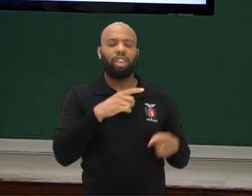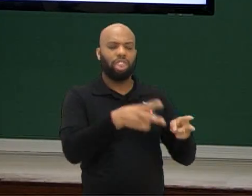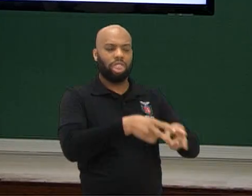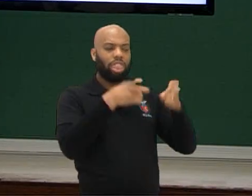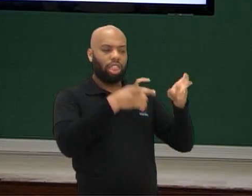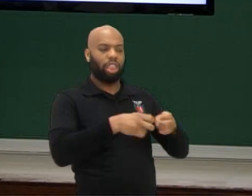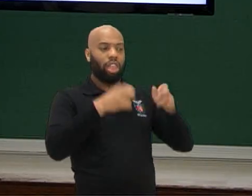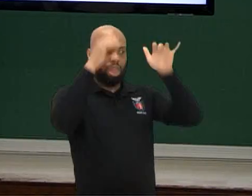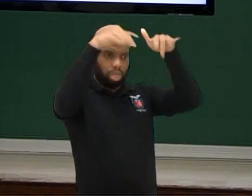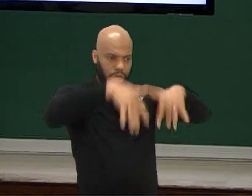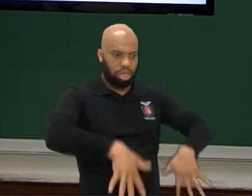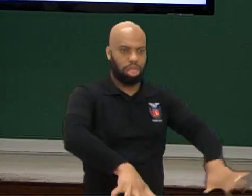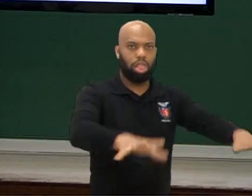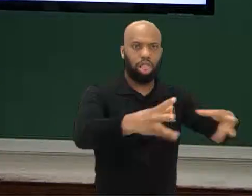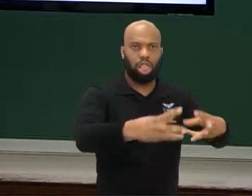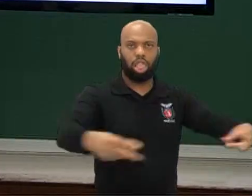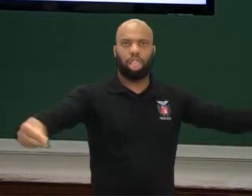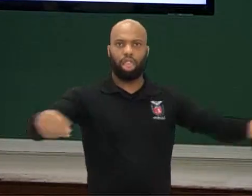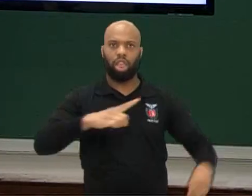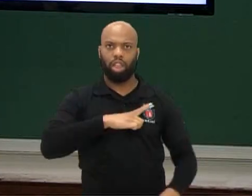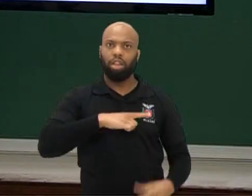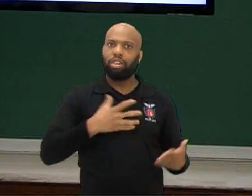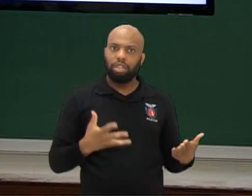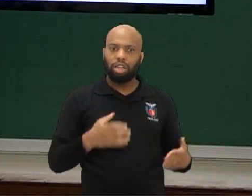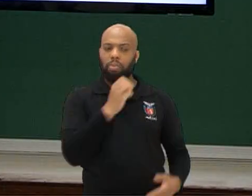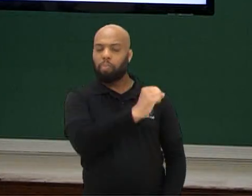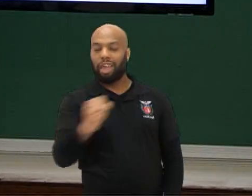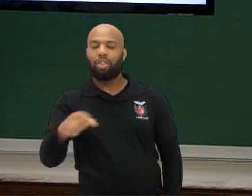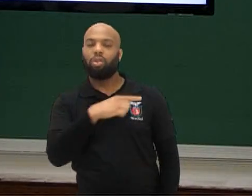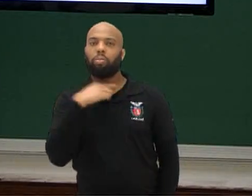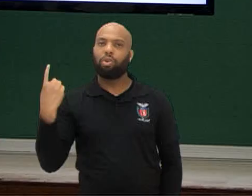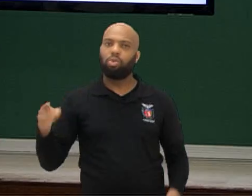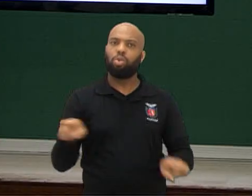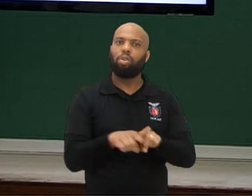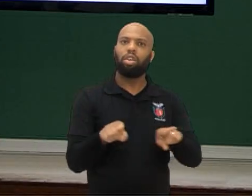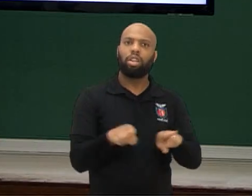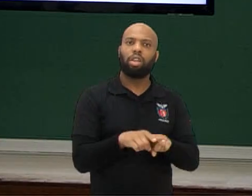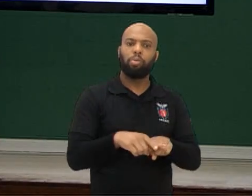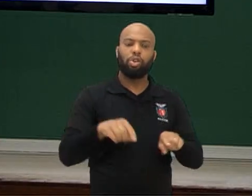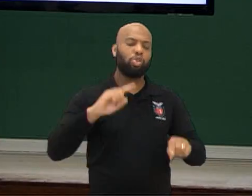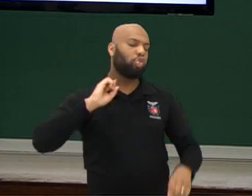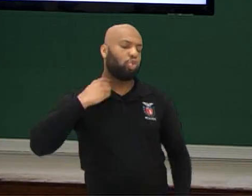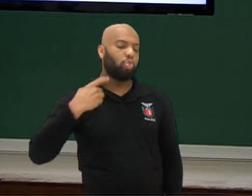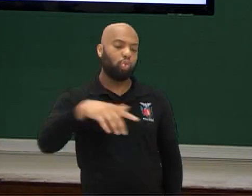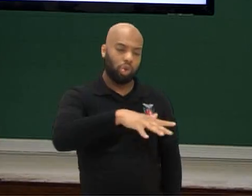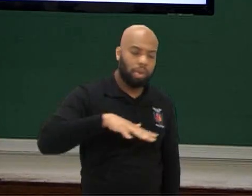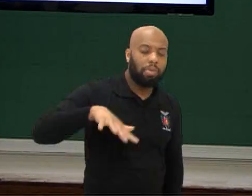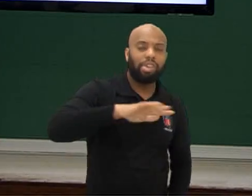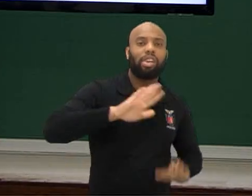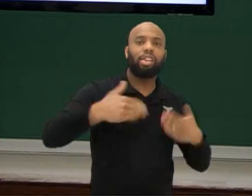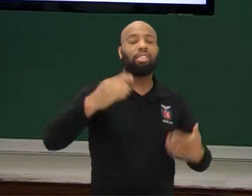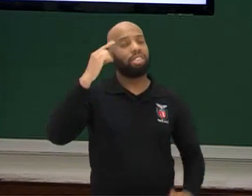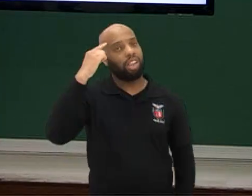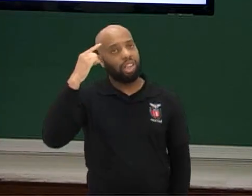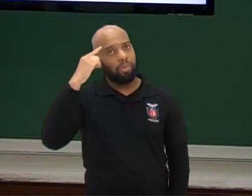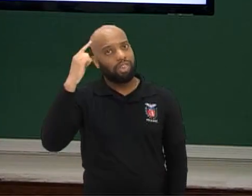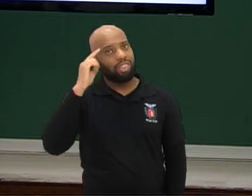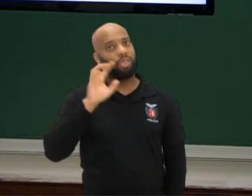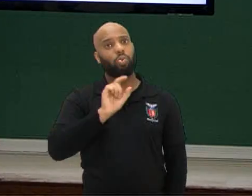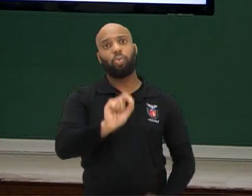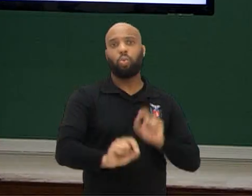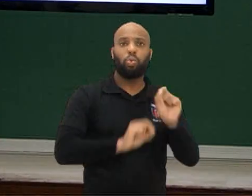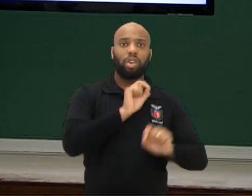no Brasil ao longo desses anos. Mataram pessoas, poluíram o ambiente. Então a gente tem que pensar